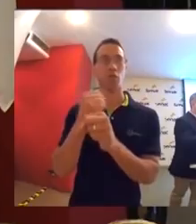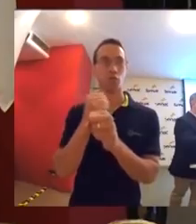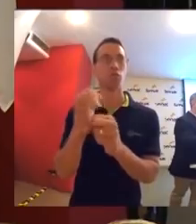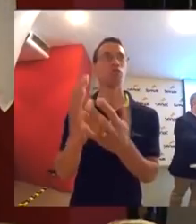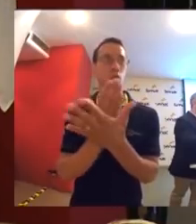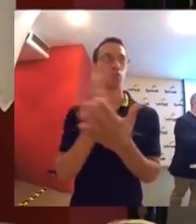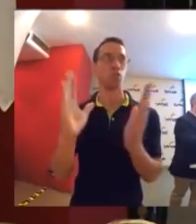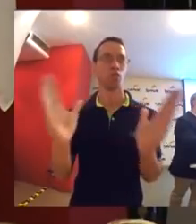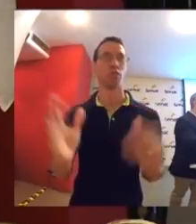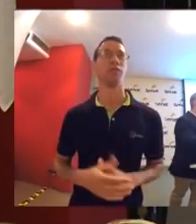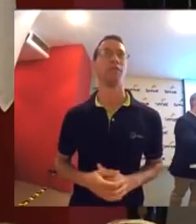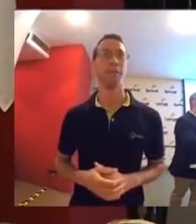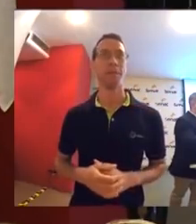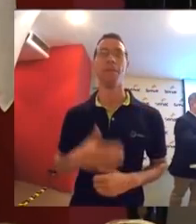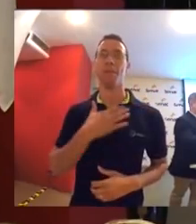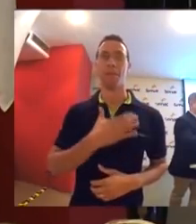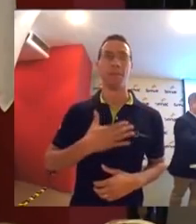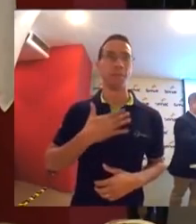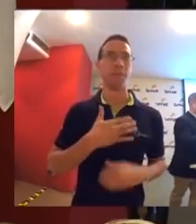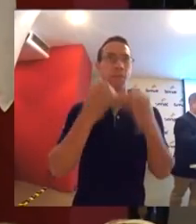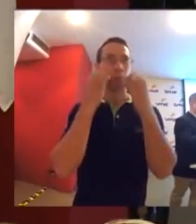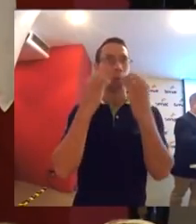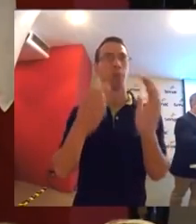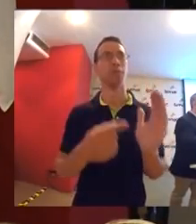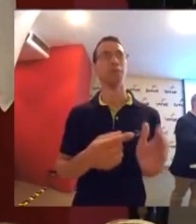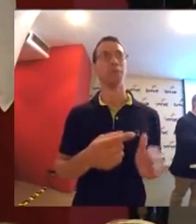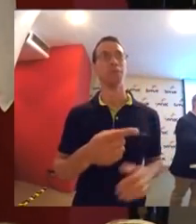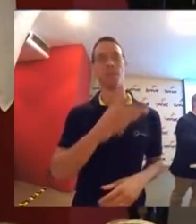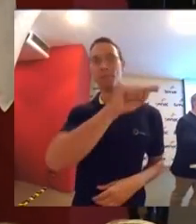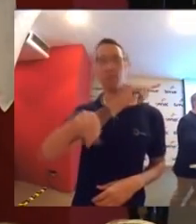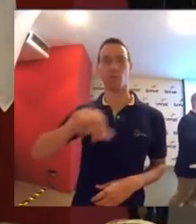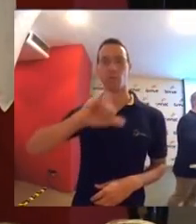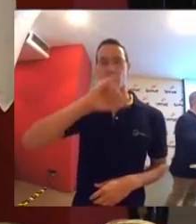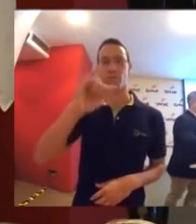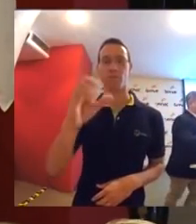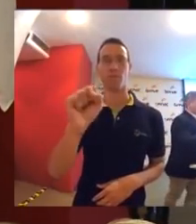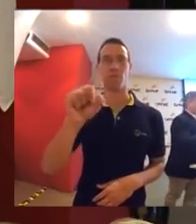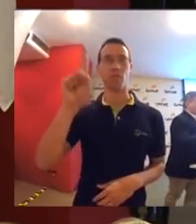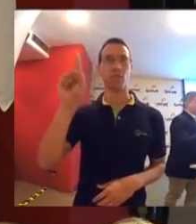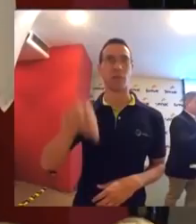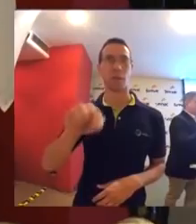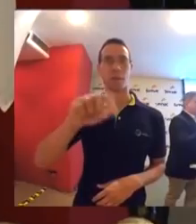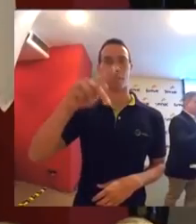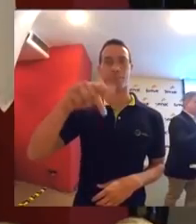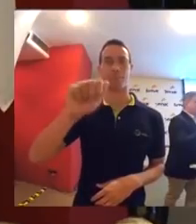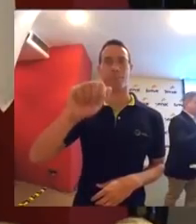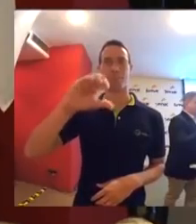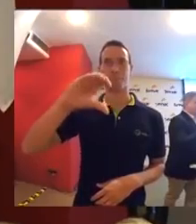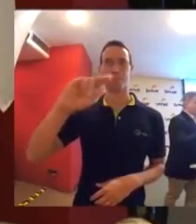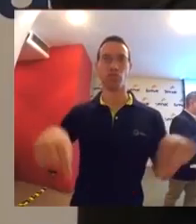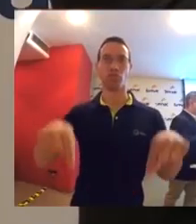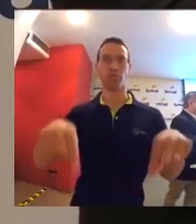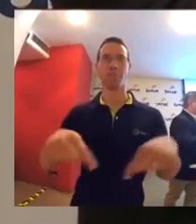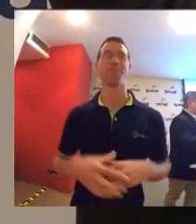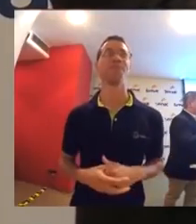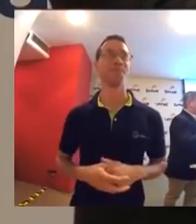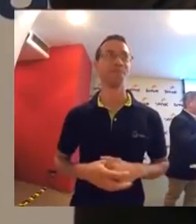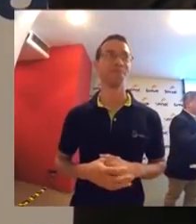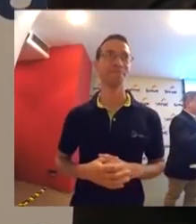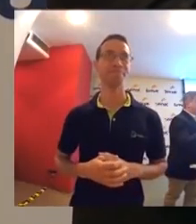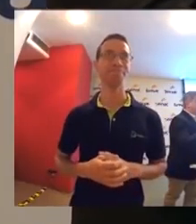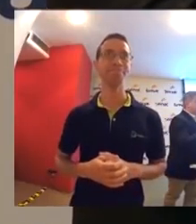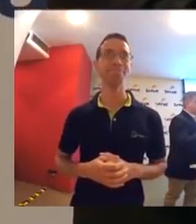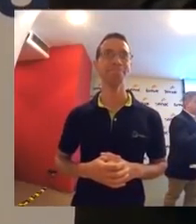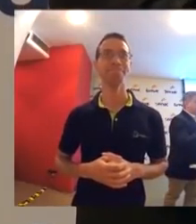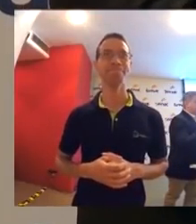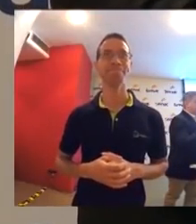Assim, então é um prazer que a gente tem a presença do professor José Pacheco, que vai conversar um pouco com a gente. Para